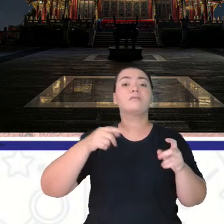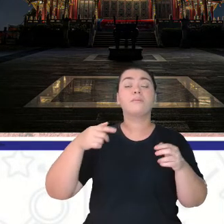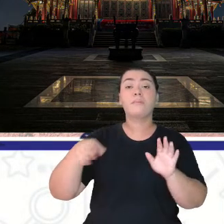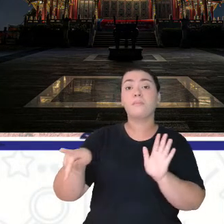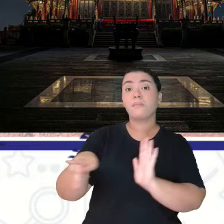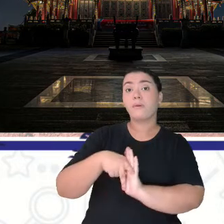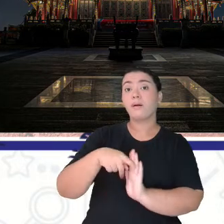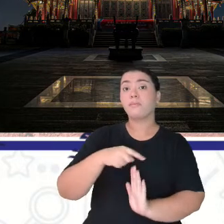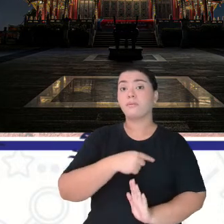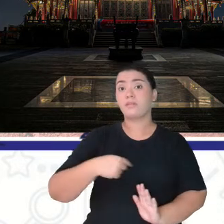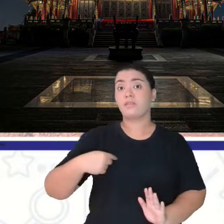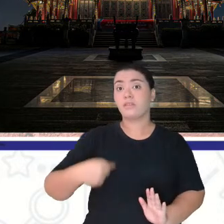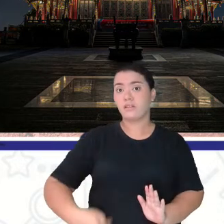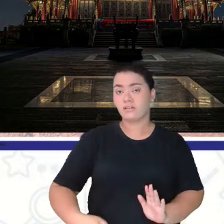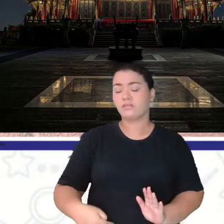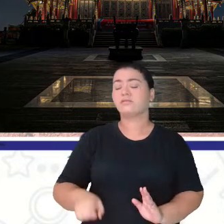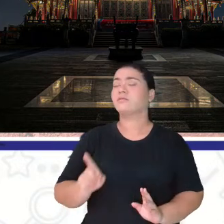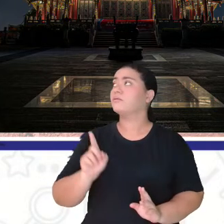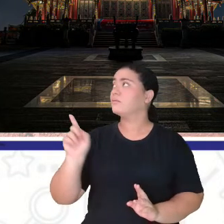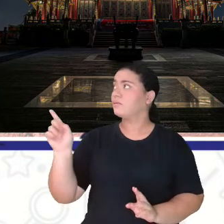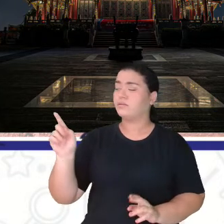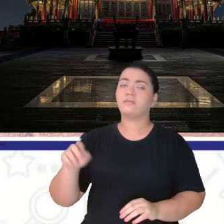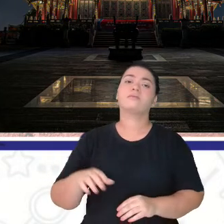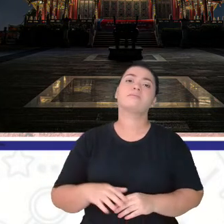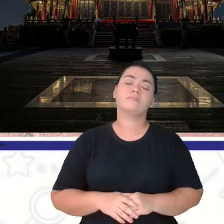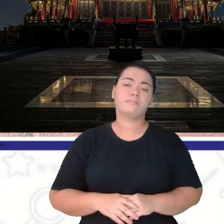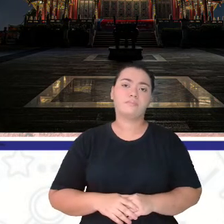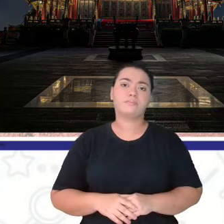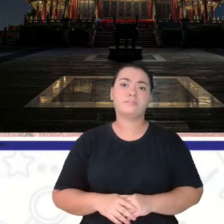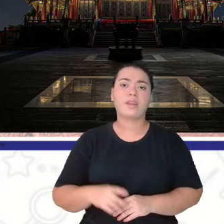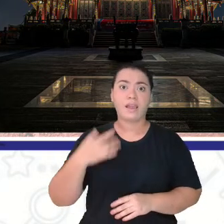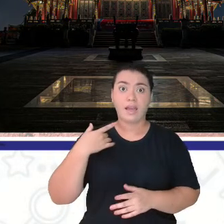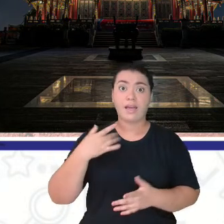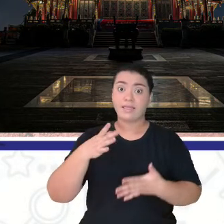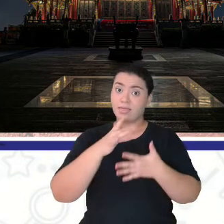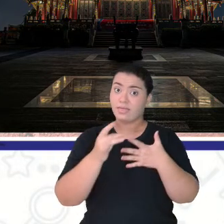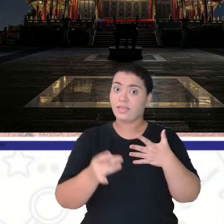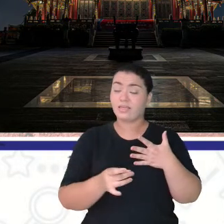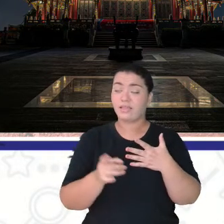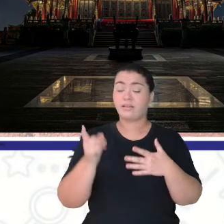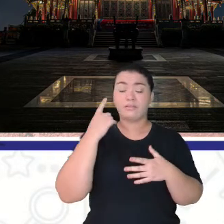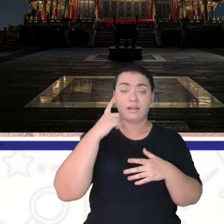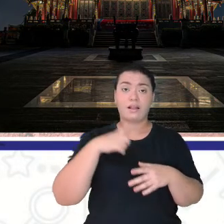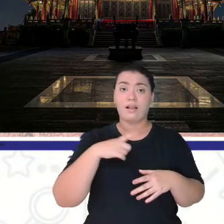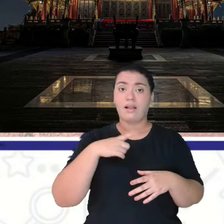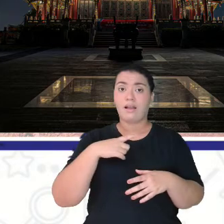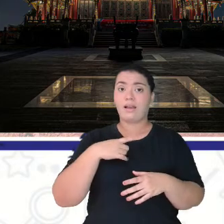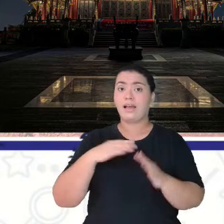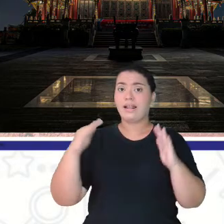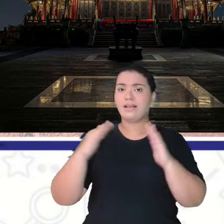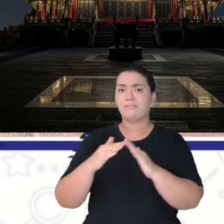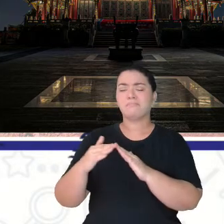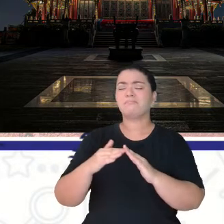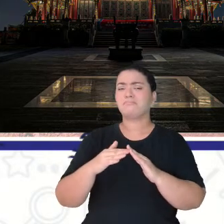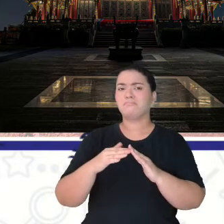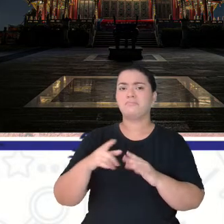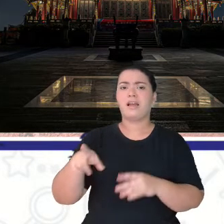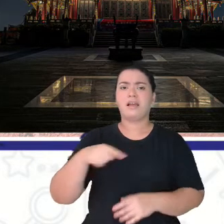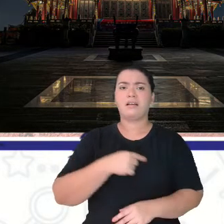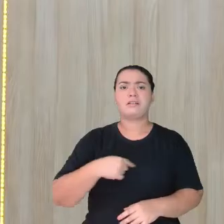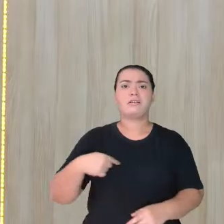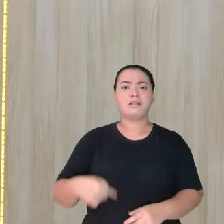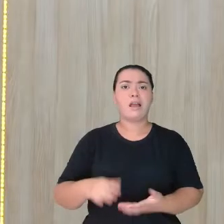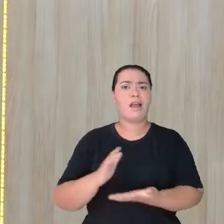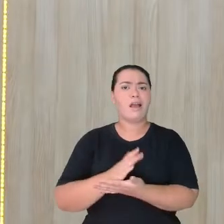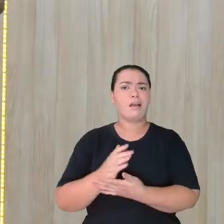gente vai observar esses detalhes aí nos palácios, né? Eu acho esses palácios chineses, assim como algumas